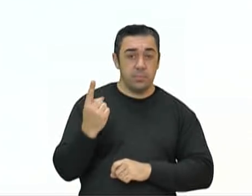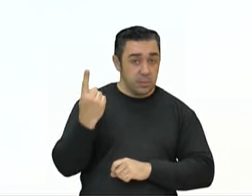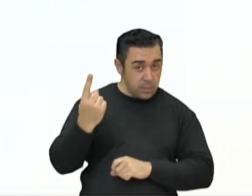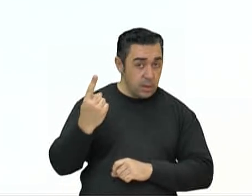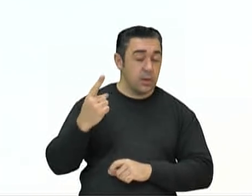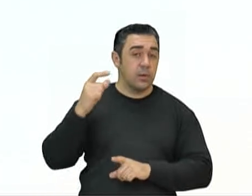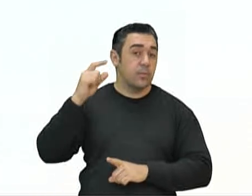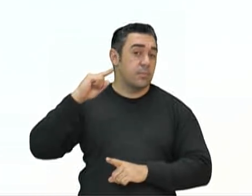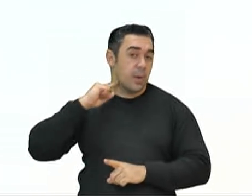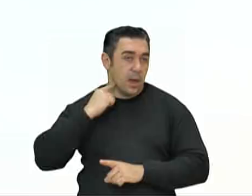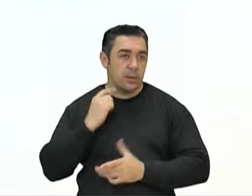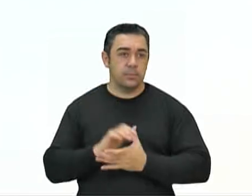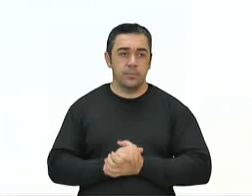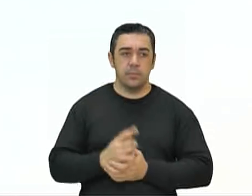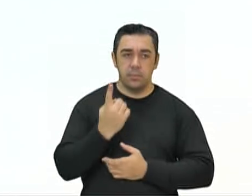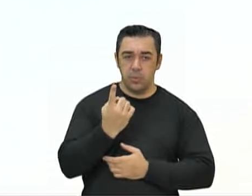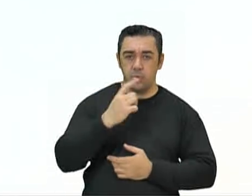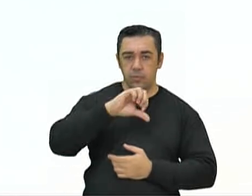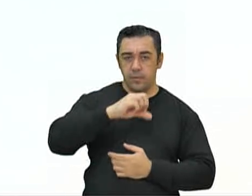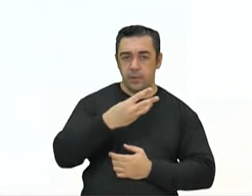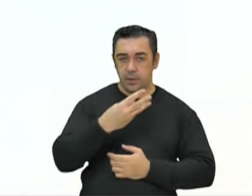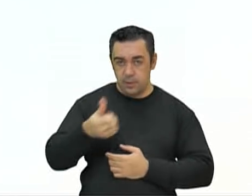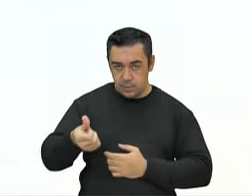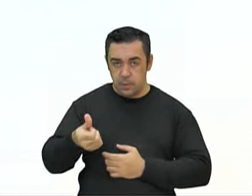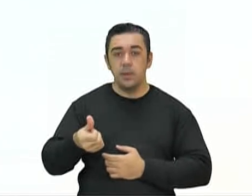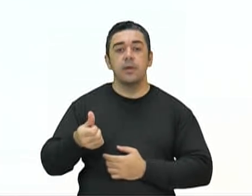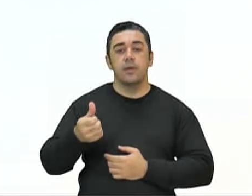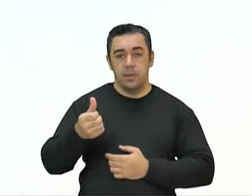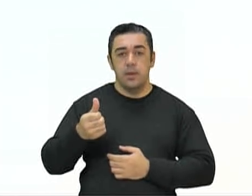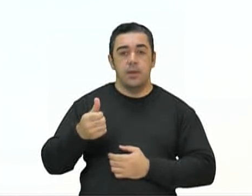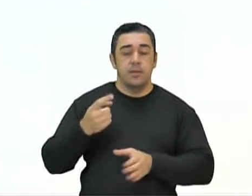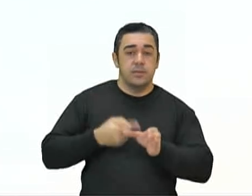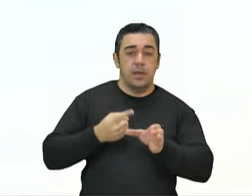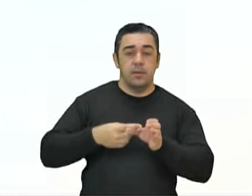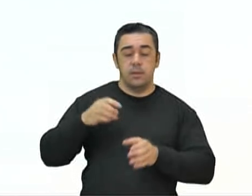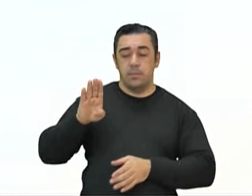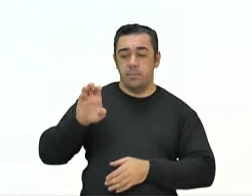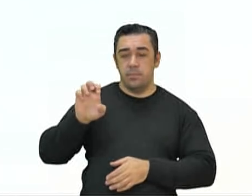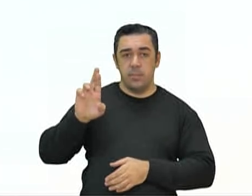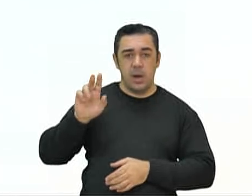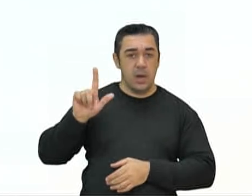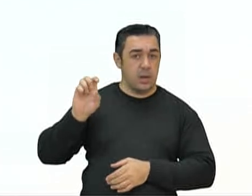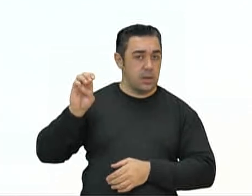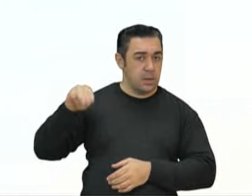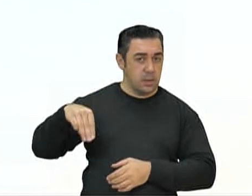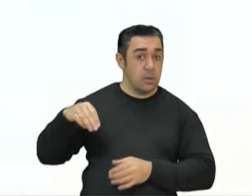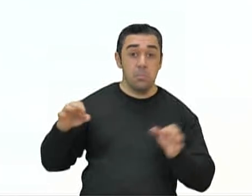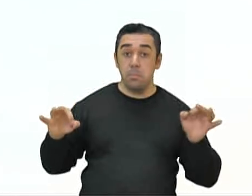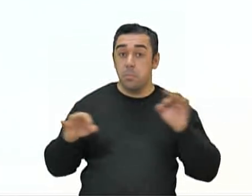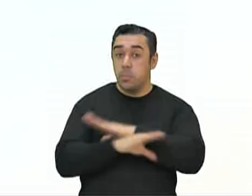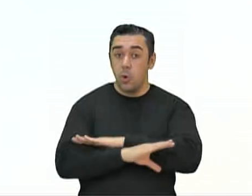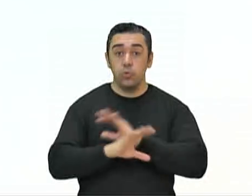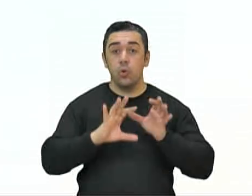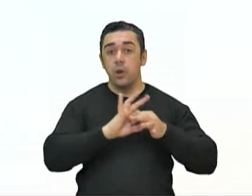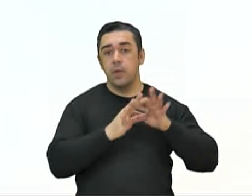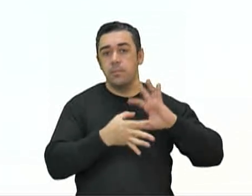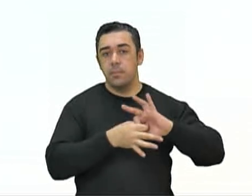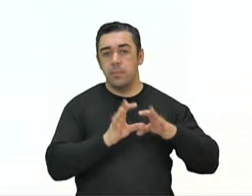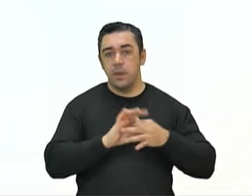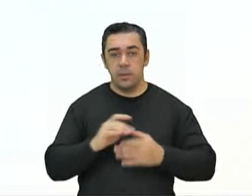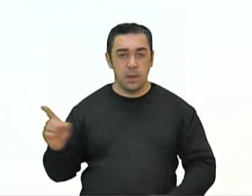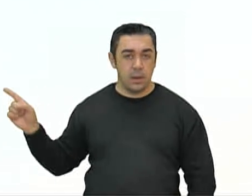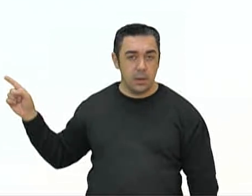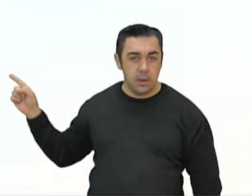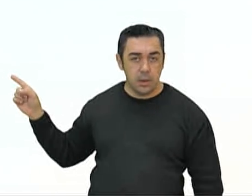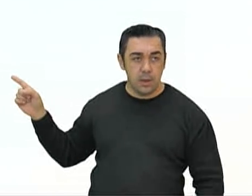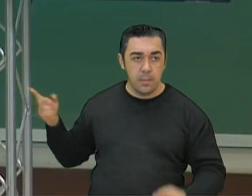direito, 1936 em Berlim, as ruas da cidade prontas para o começo dos Jogos Olímpicos. Você